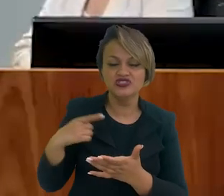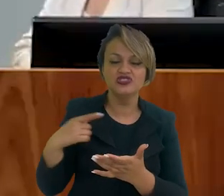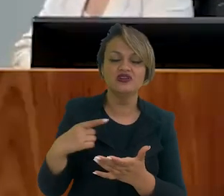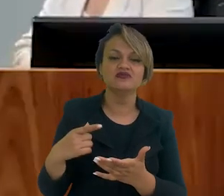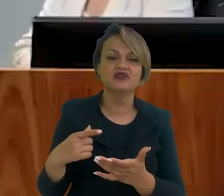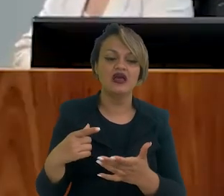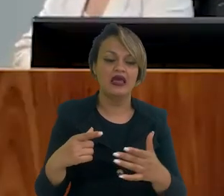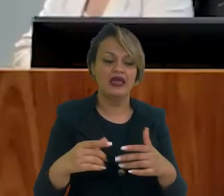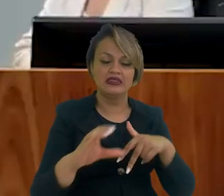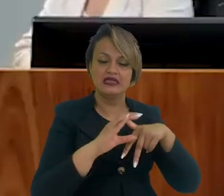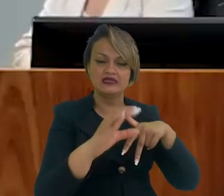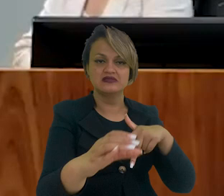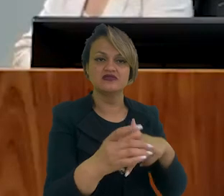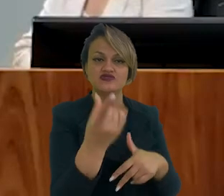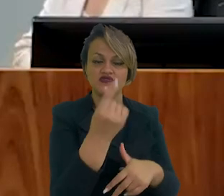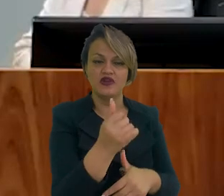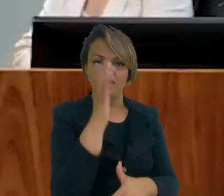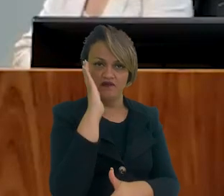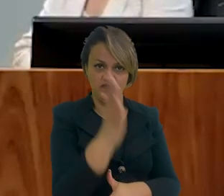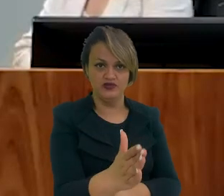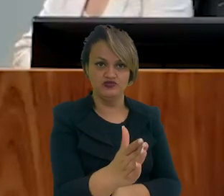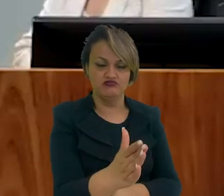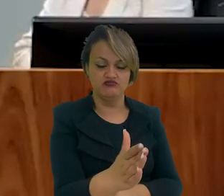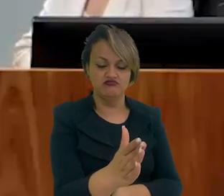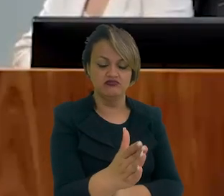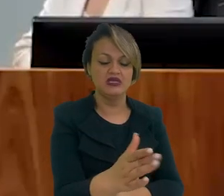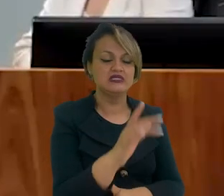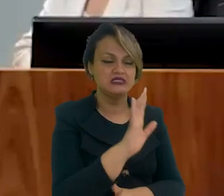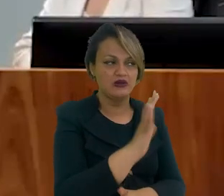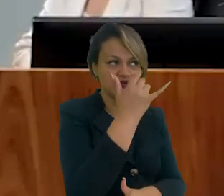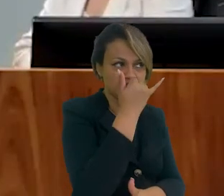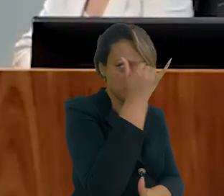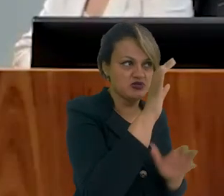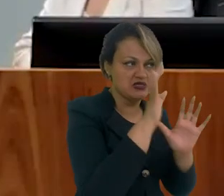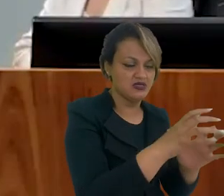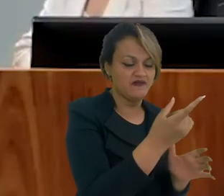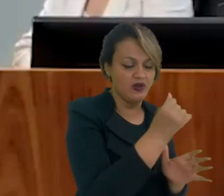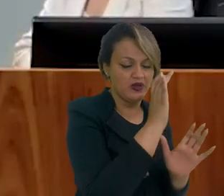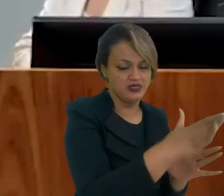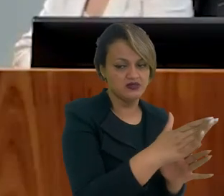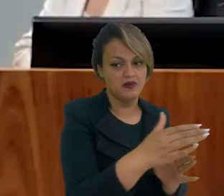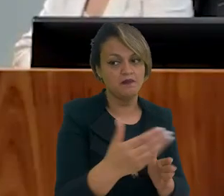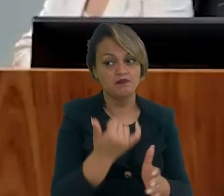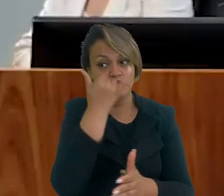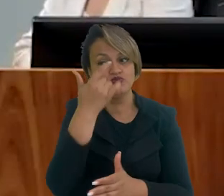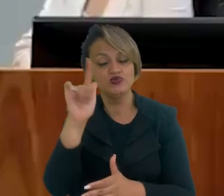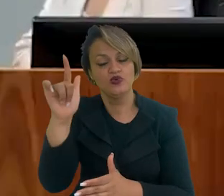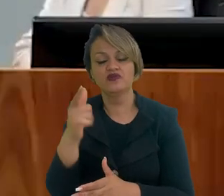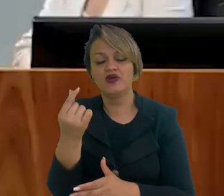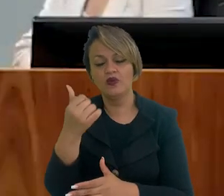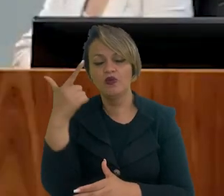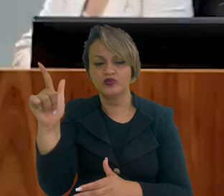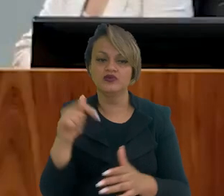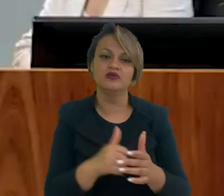tentava para alguns casos existem a indenização tarifada né tanto